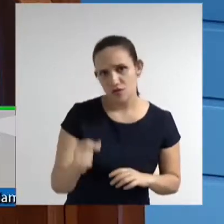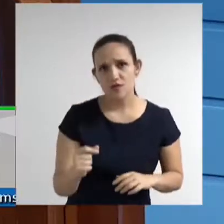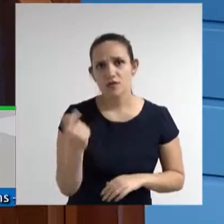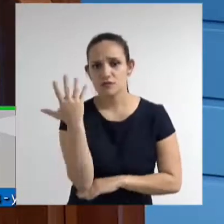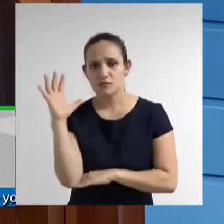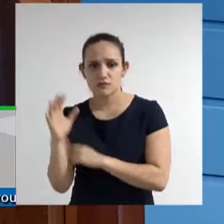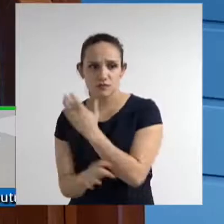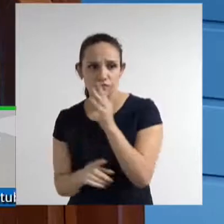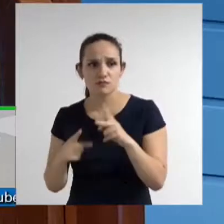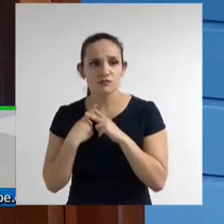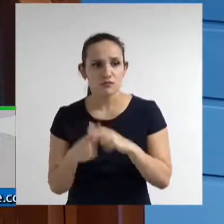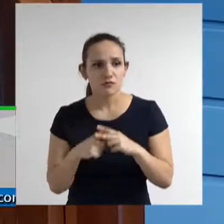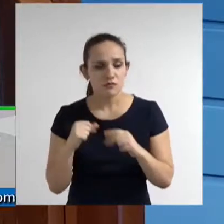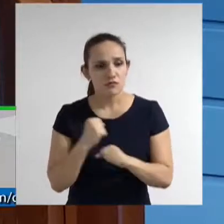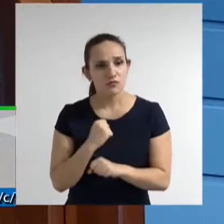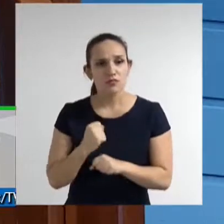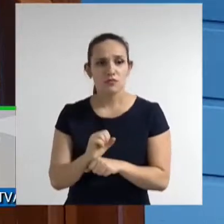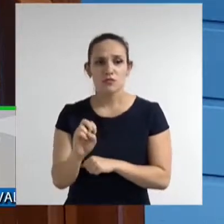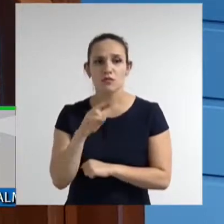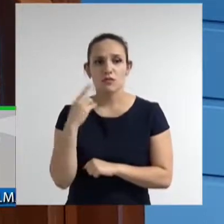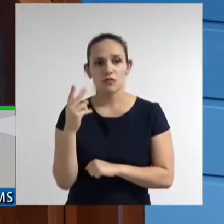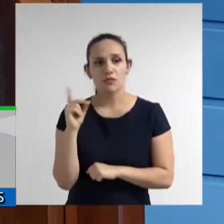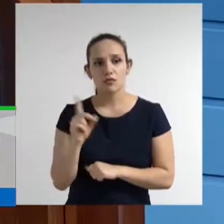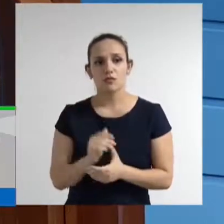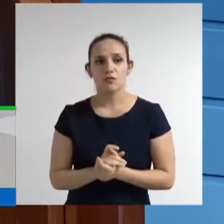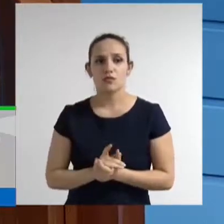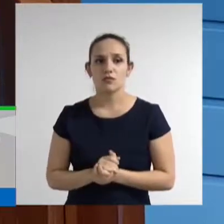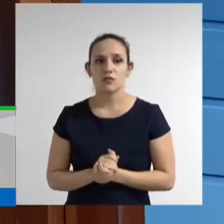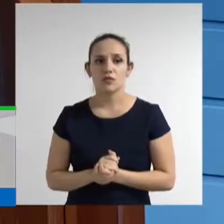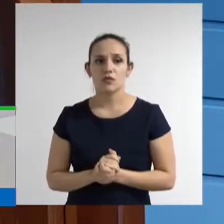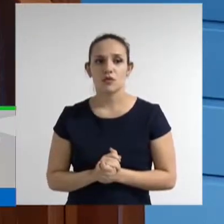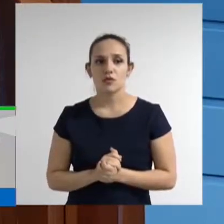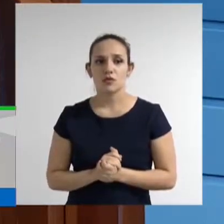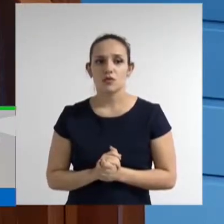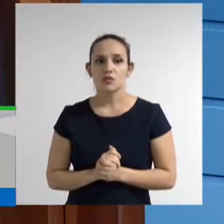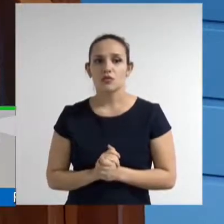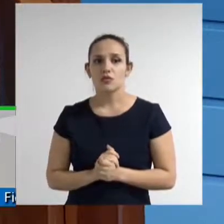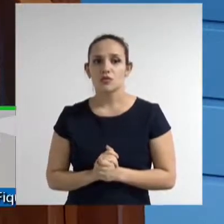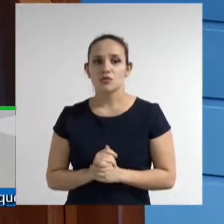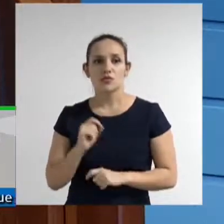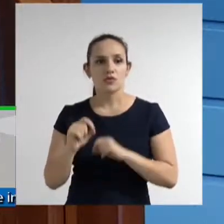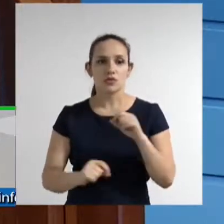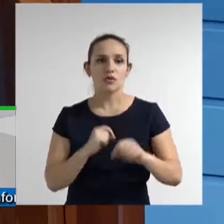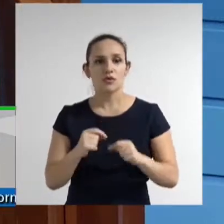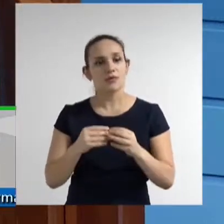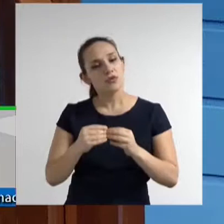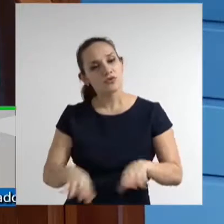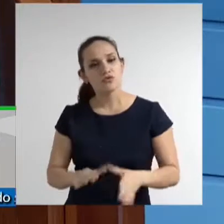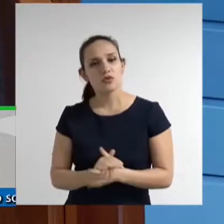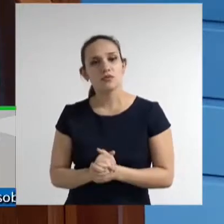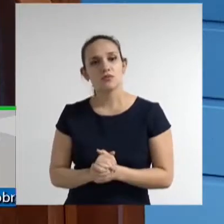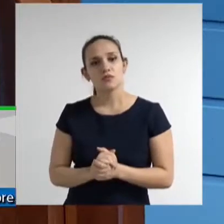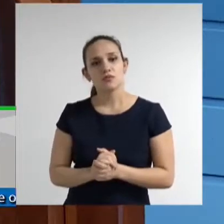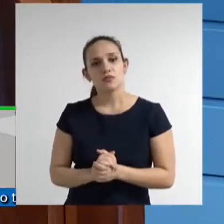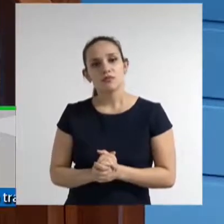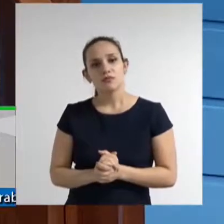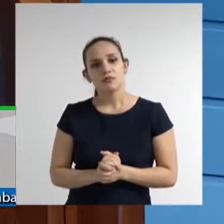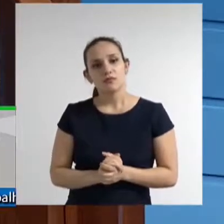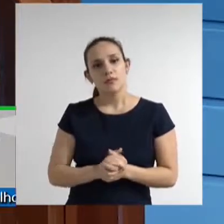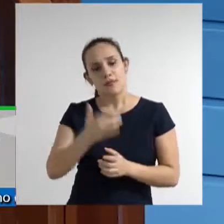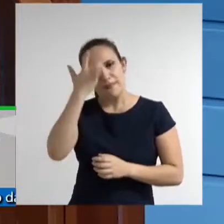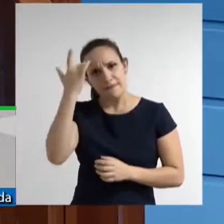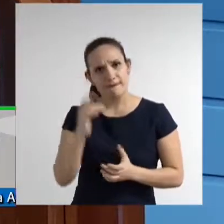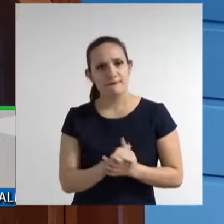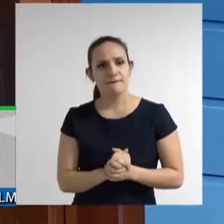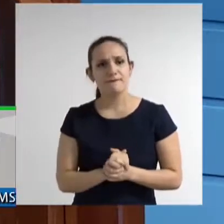ambiental ou se não foi feita a compensação ambiental? Qual foi o impacto que teve aquelas pessoas que viviam em função da relação